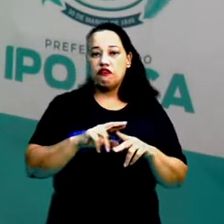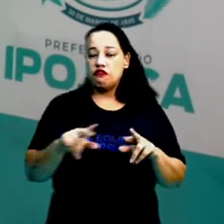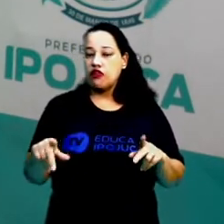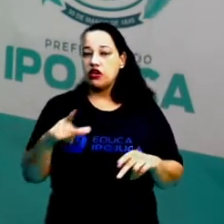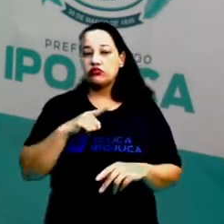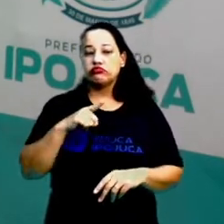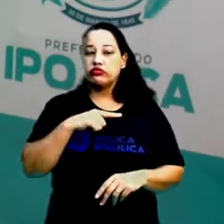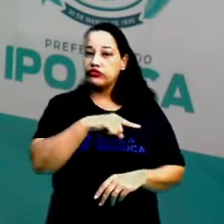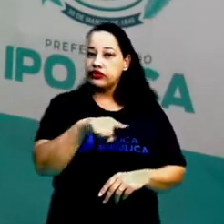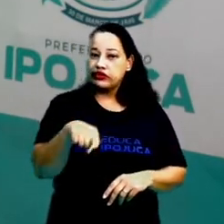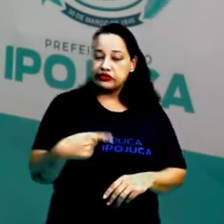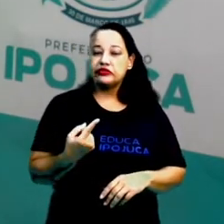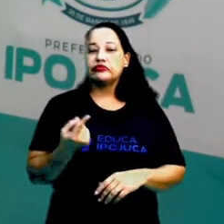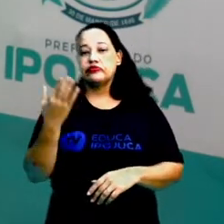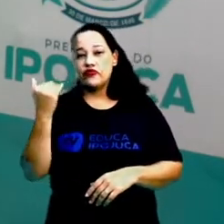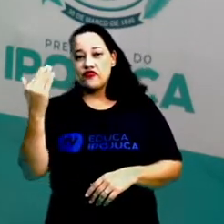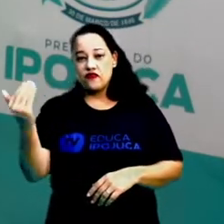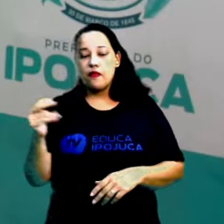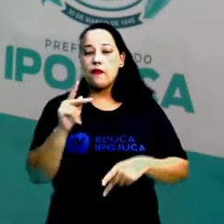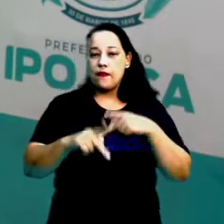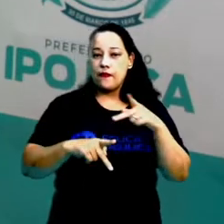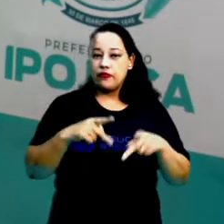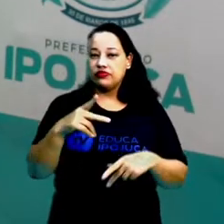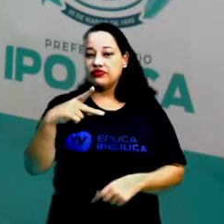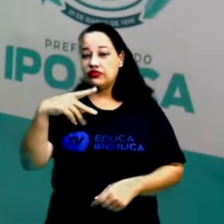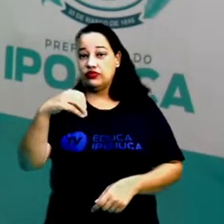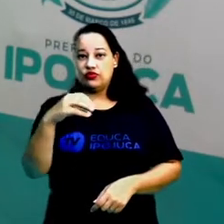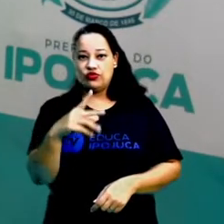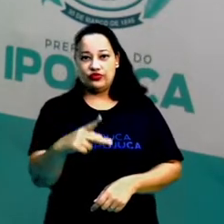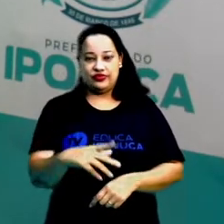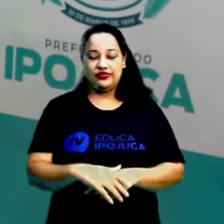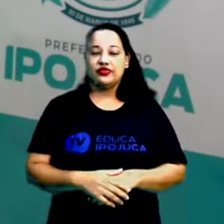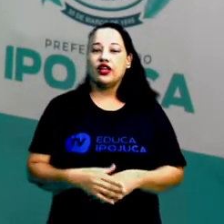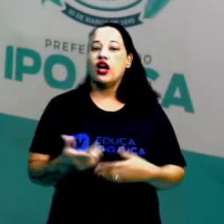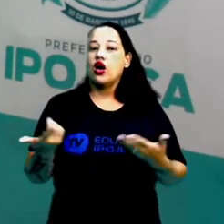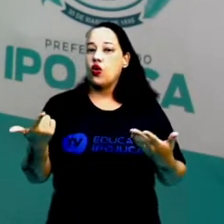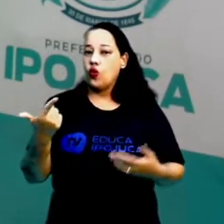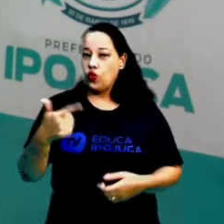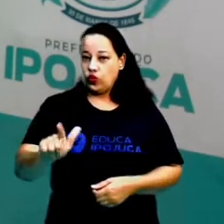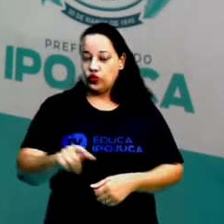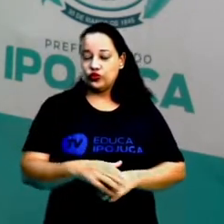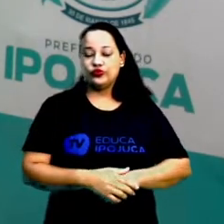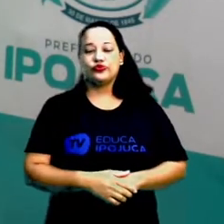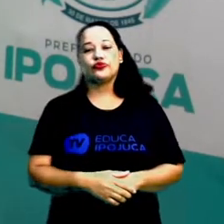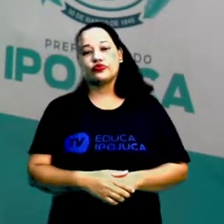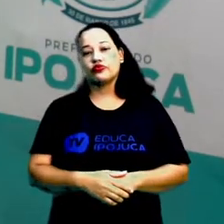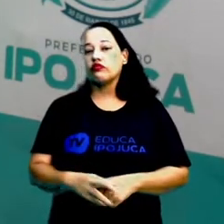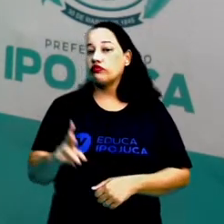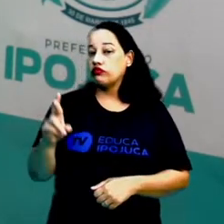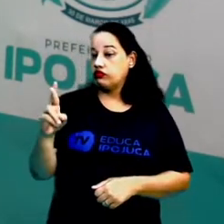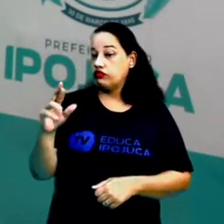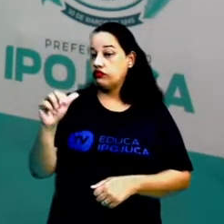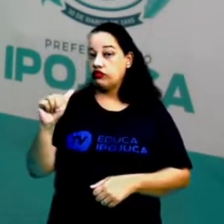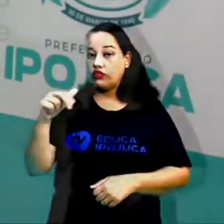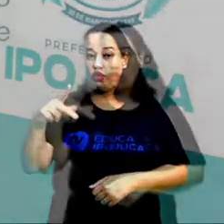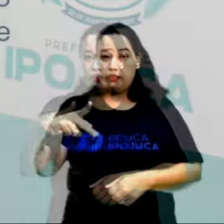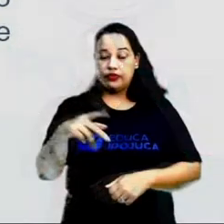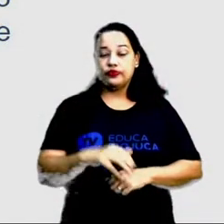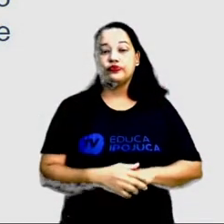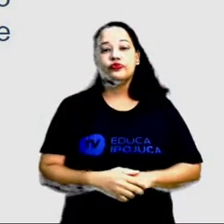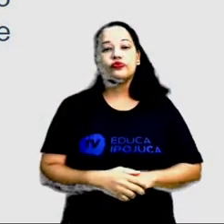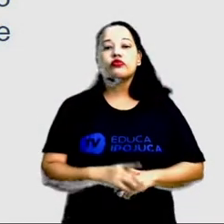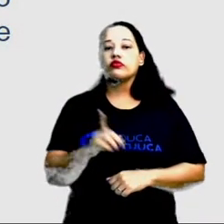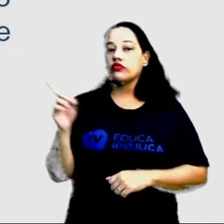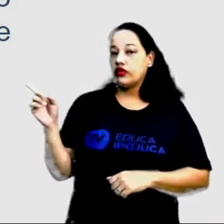entre outras aí, beleza? Vamos para o rap. O rap já é um estilo que é